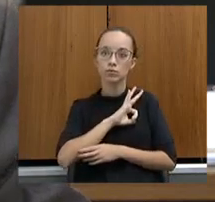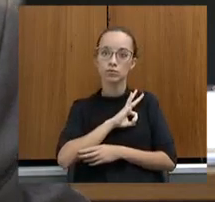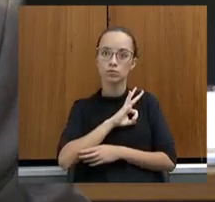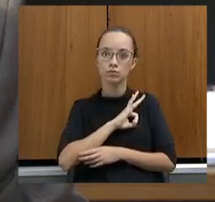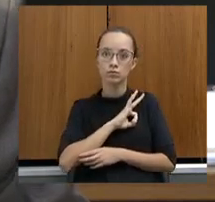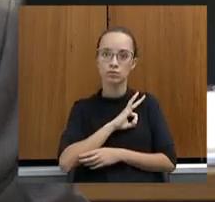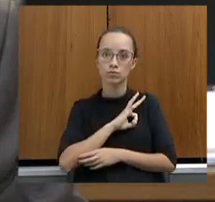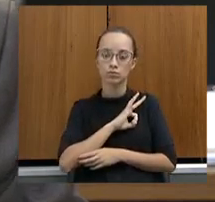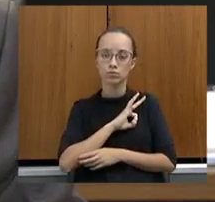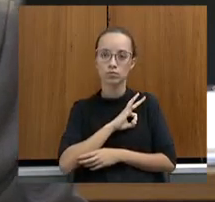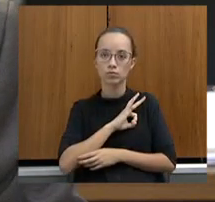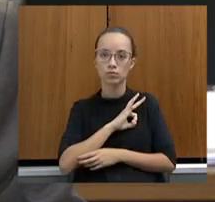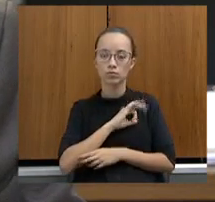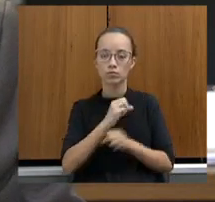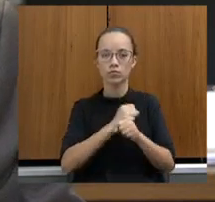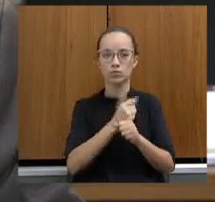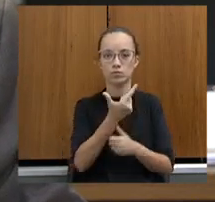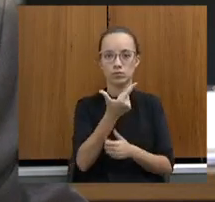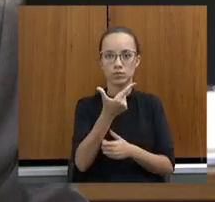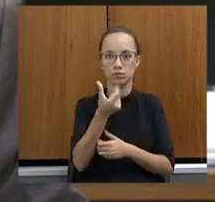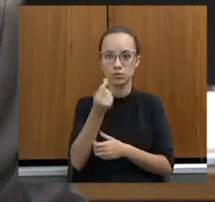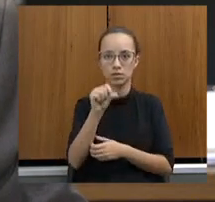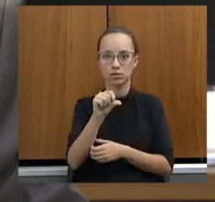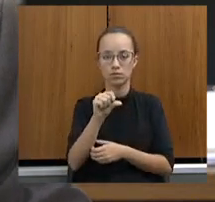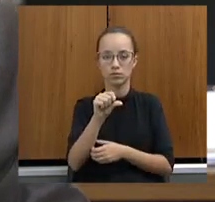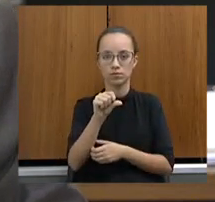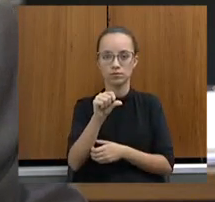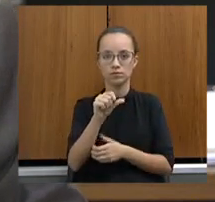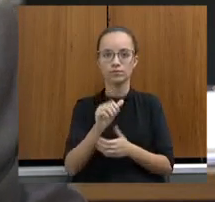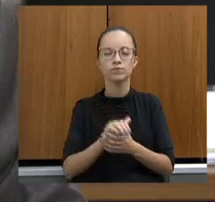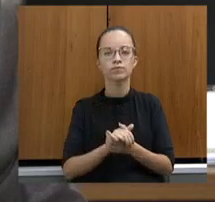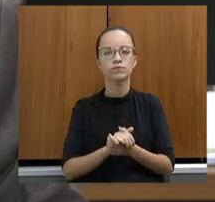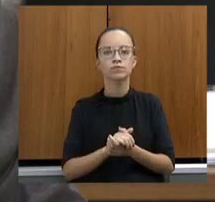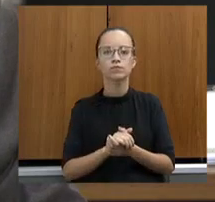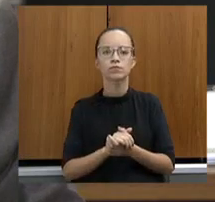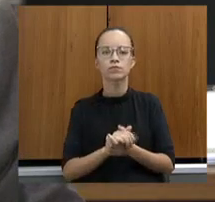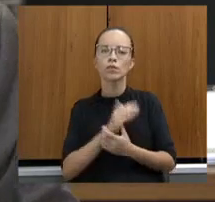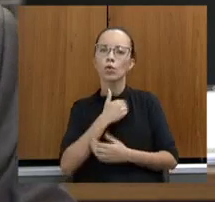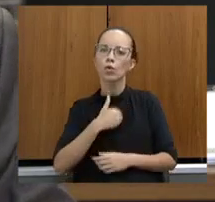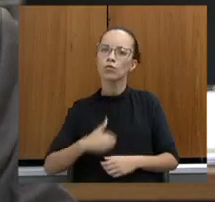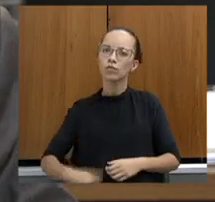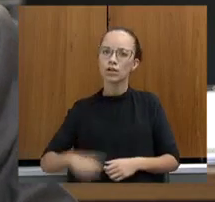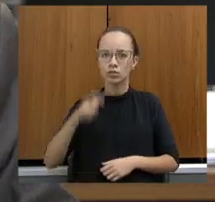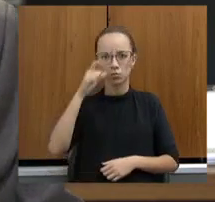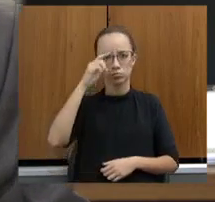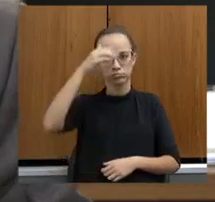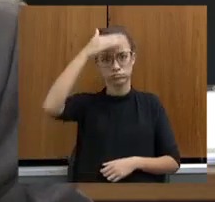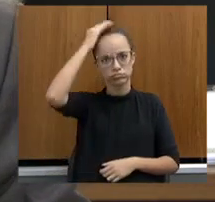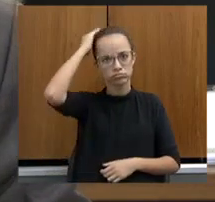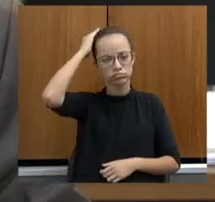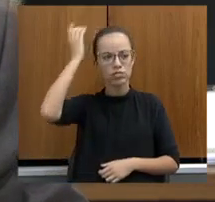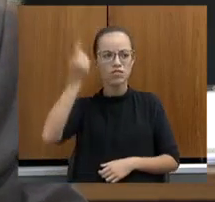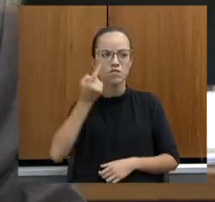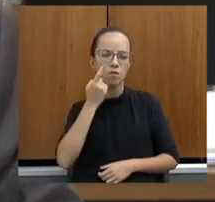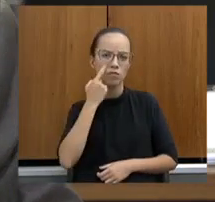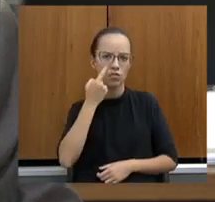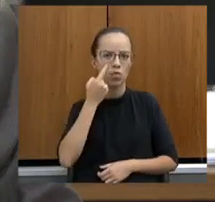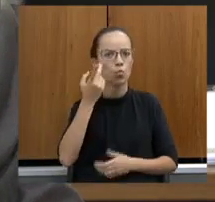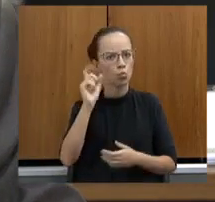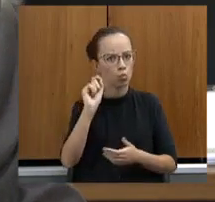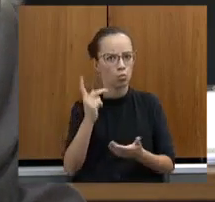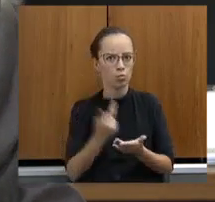todas as duas ocorrerem em 2019 e isso o governo romeuzema né deparou com essa situação